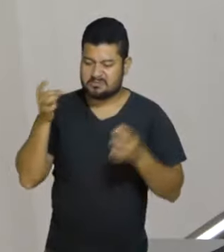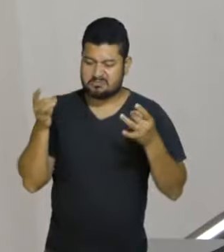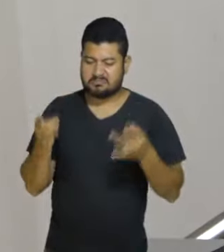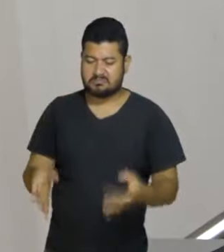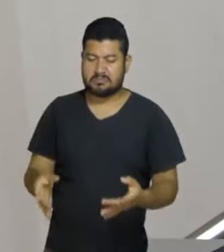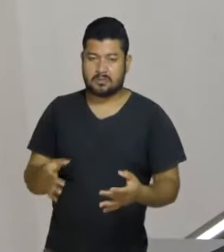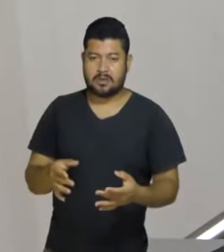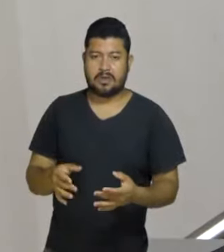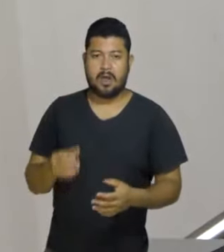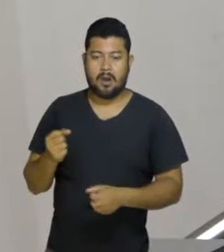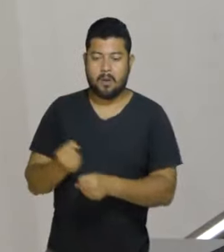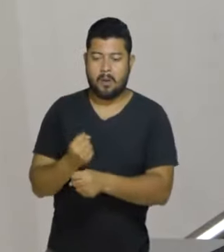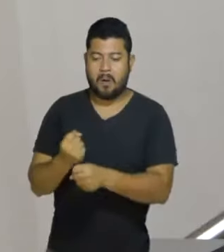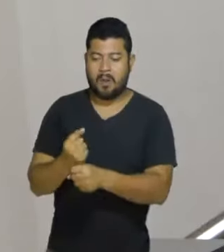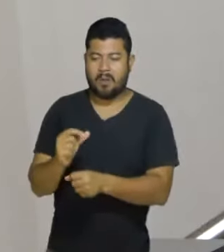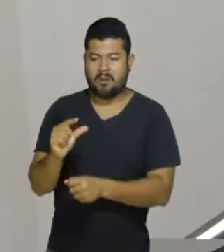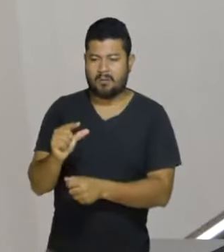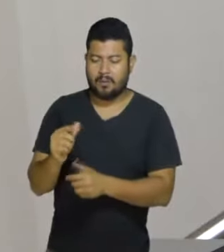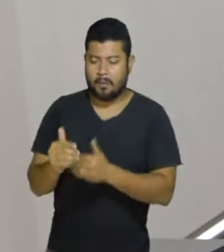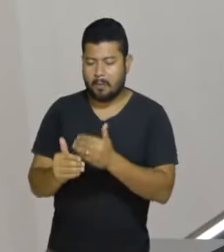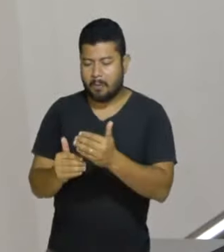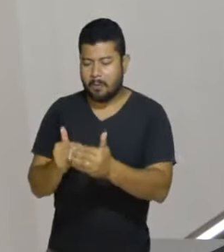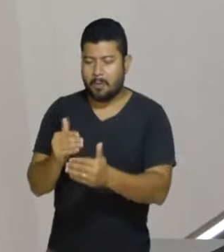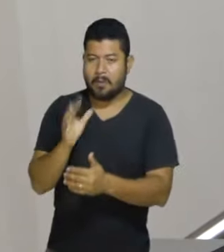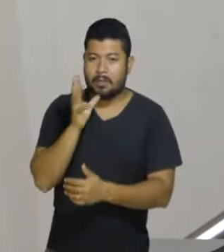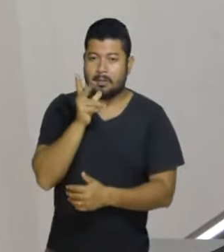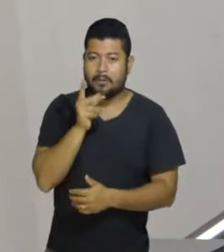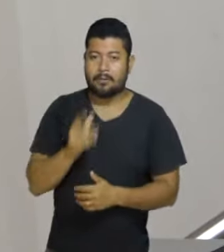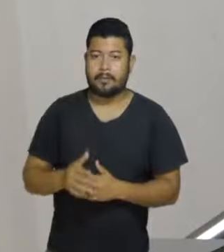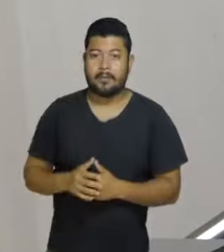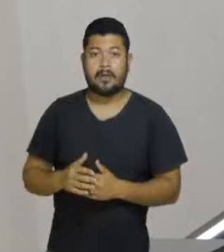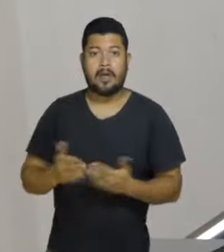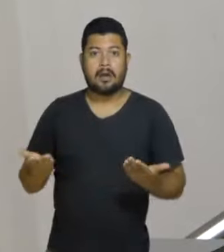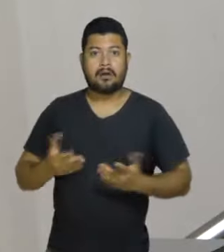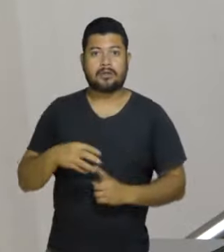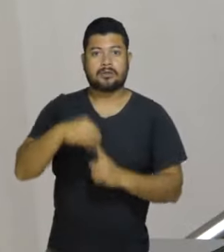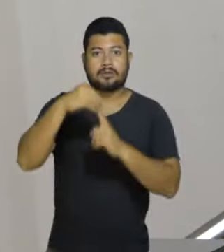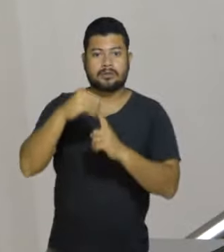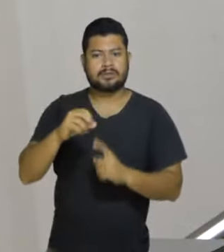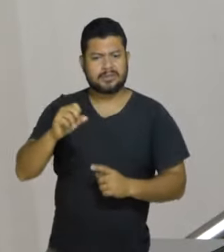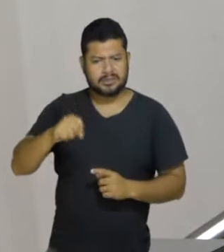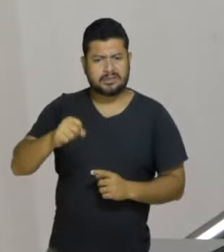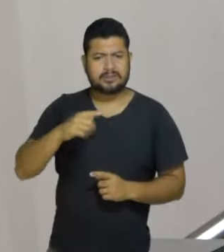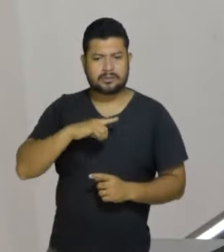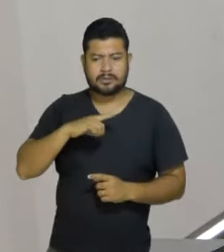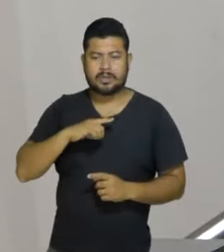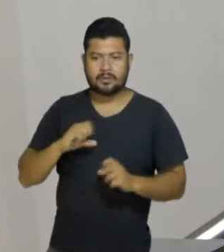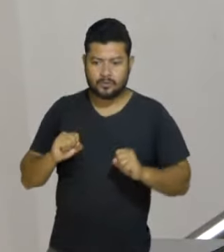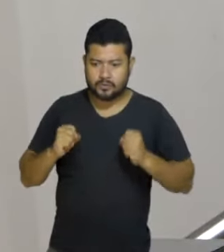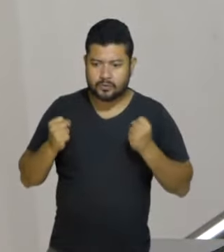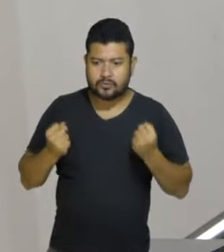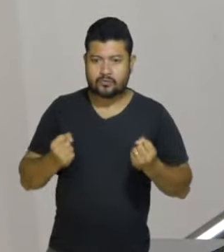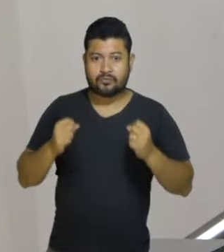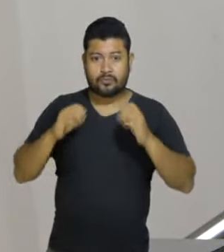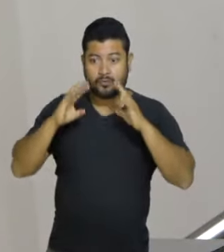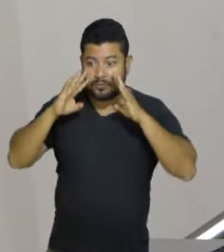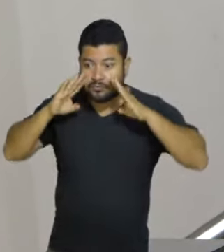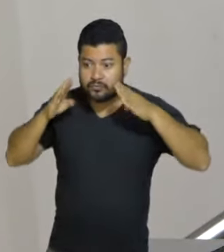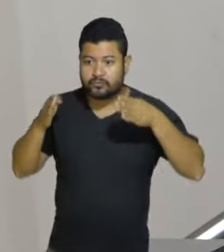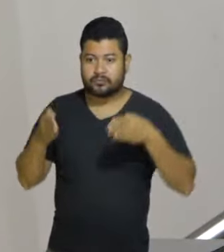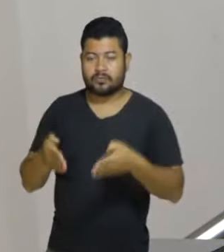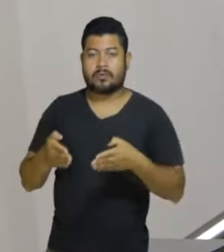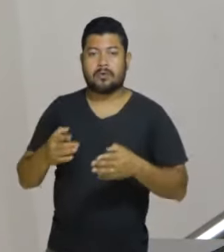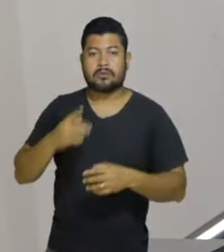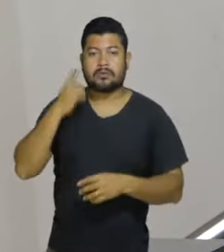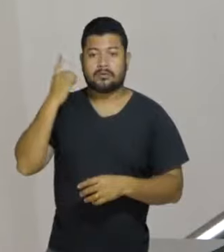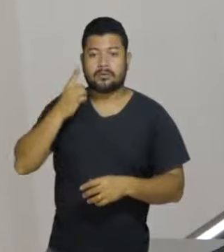aqui destacar, sim, o empenho, a dedicação, o trabalho do deputado secretário Jerry